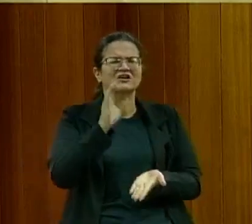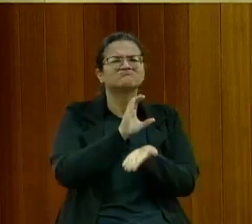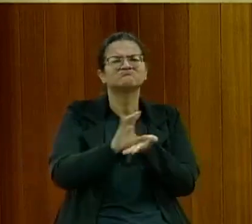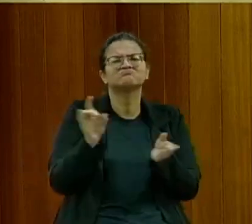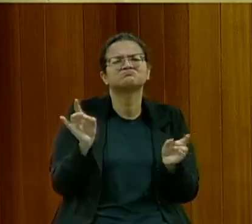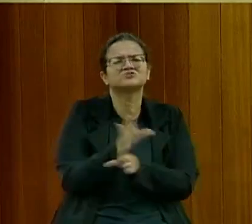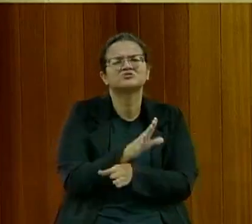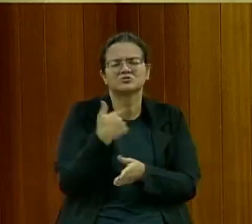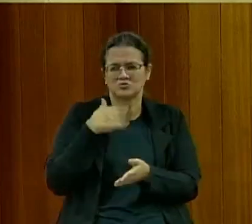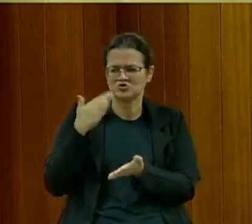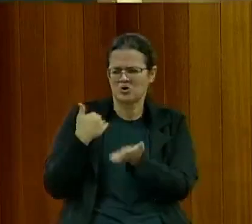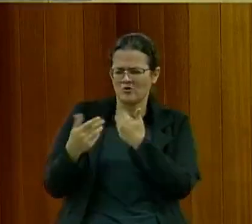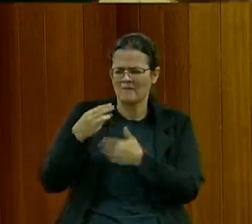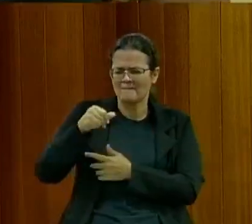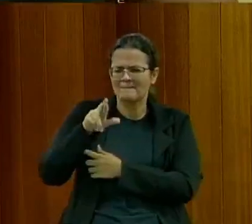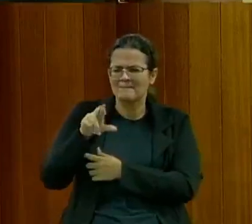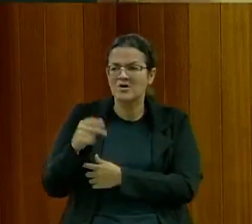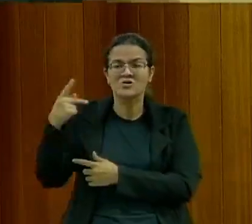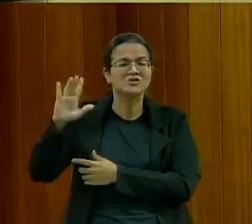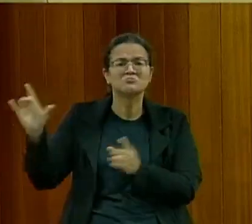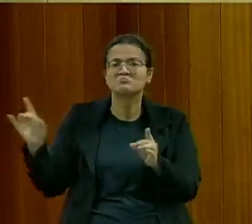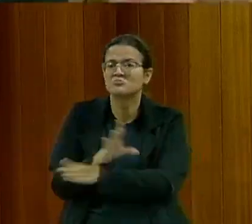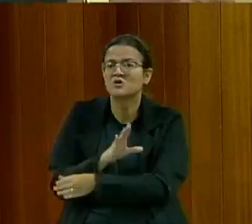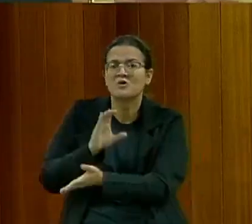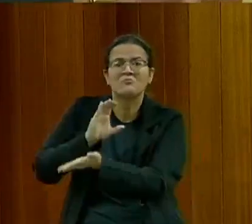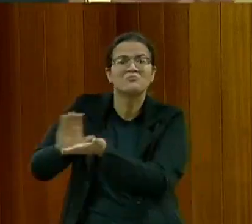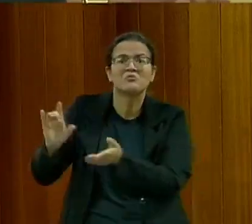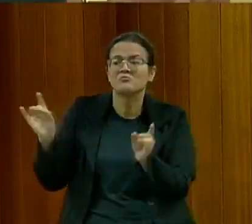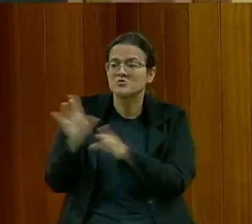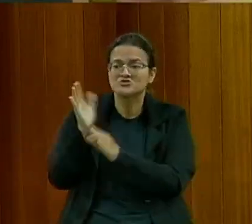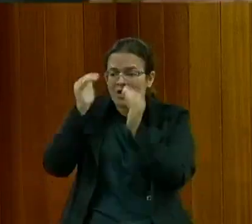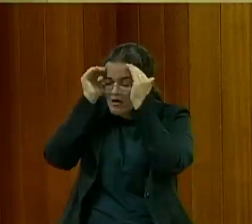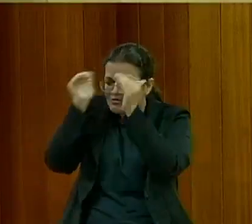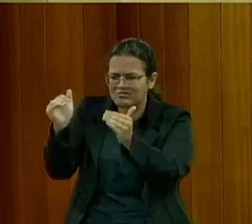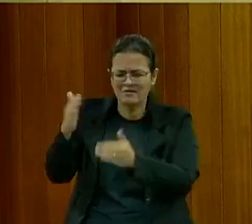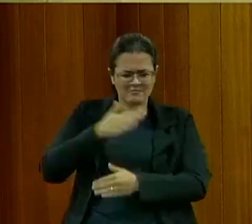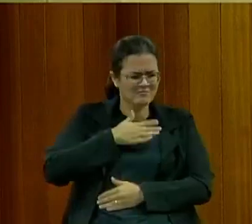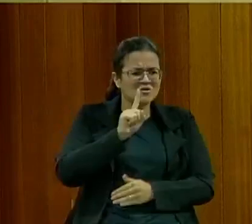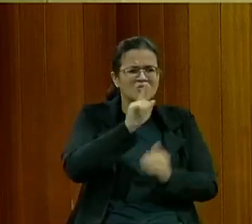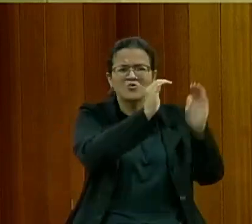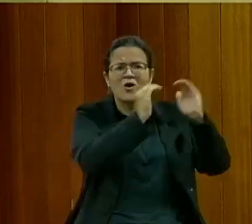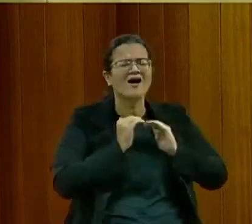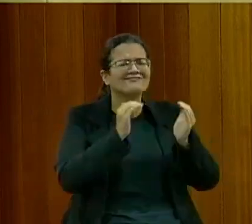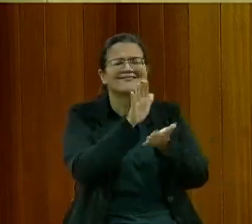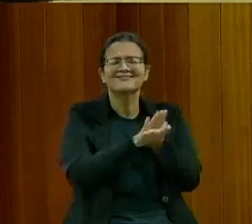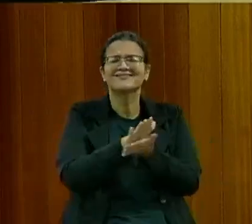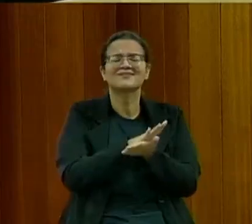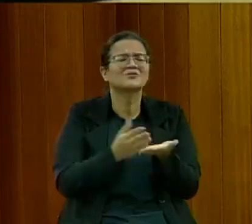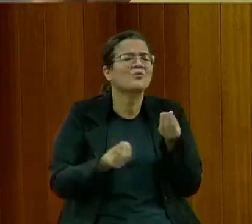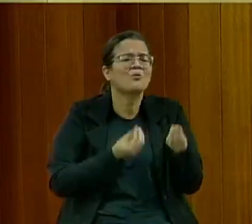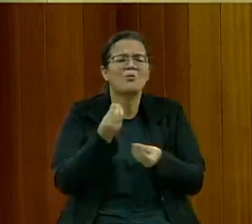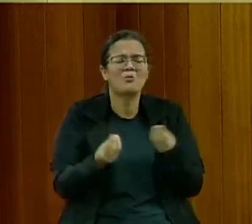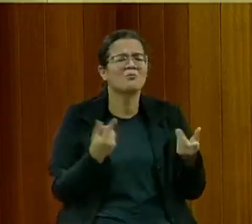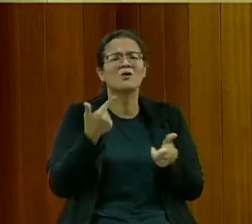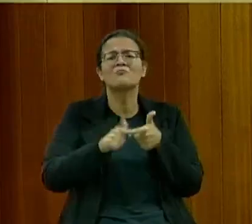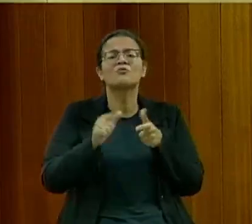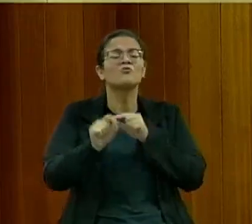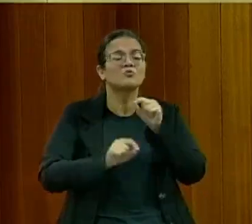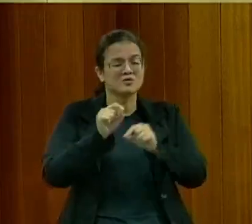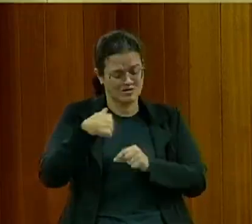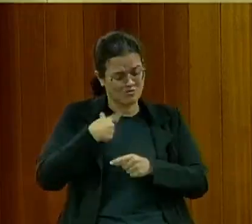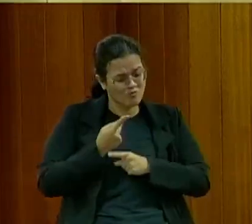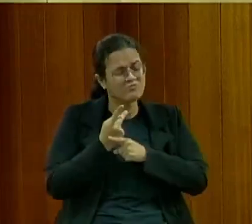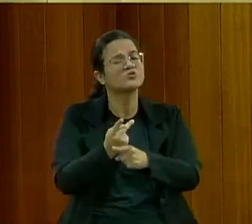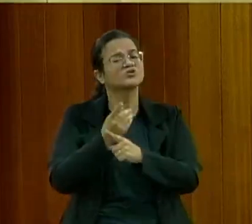a dele já estão, que a oposição está sendo atendida. Por que as mesas não saem do papel? Tem alguma coisa errada. E se tiver de buscar no direito, eu vou atrás. Obrigado,